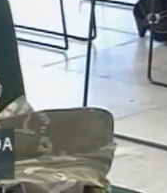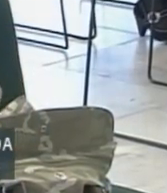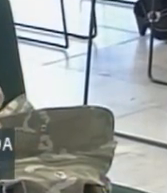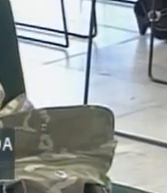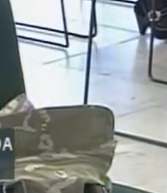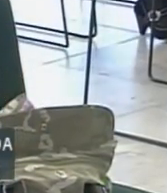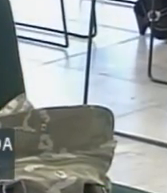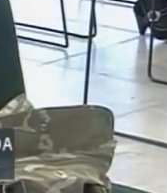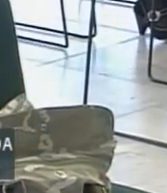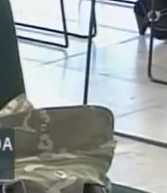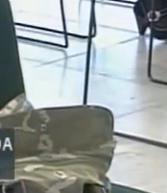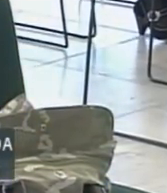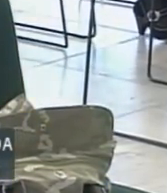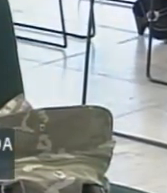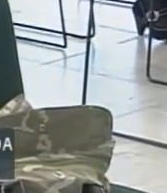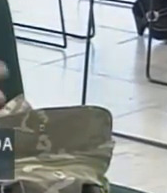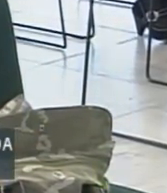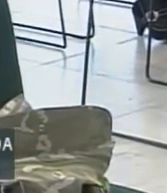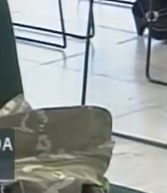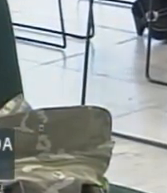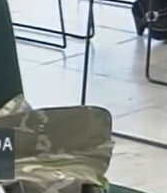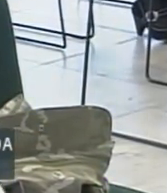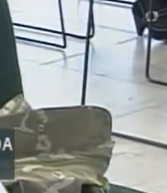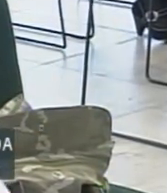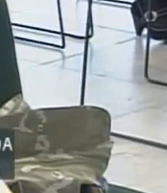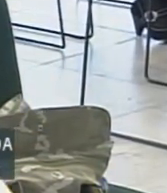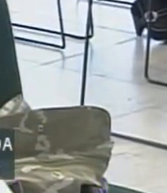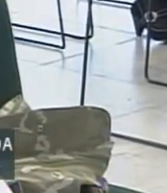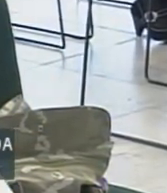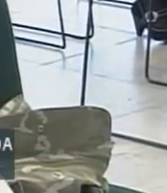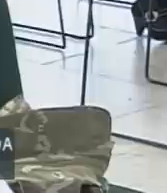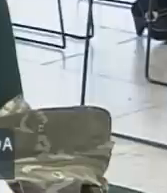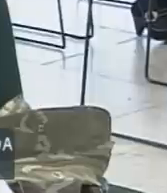quer falar dos equipamentos fala dos